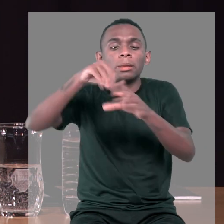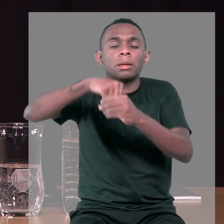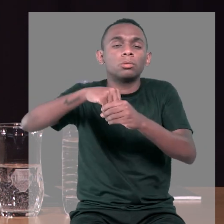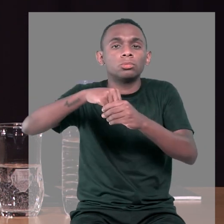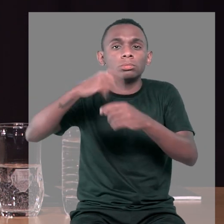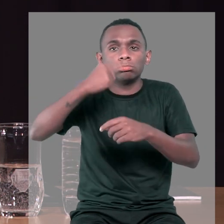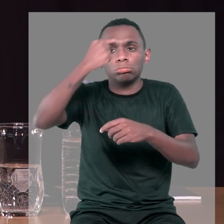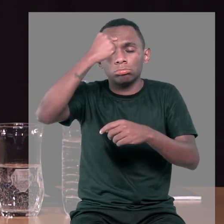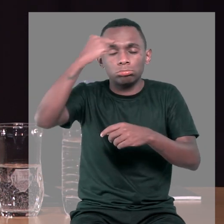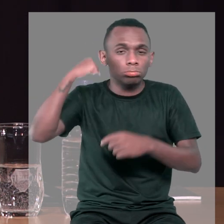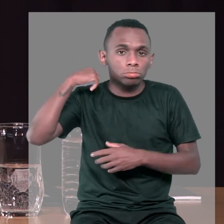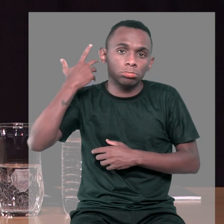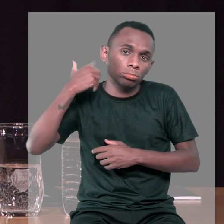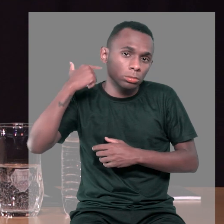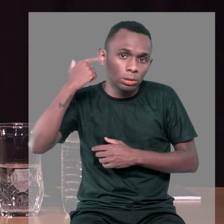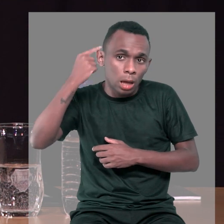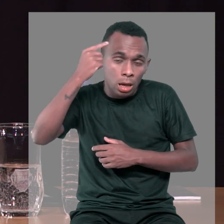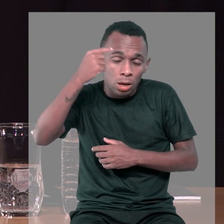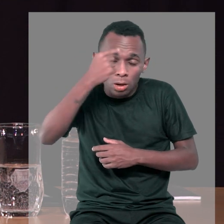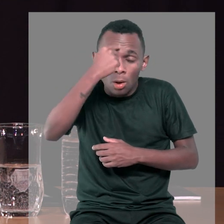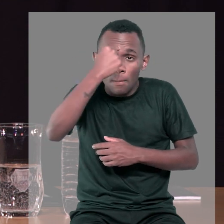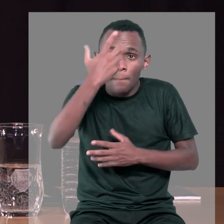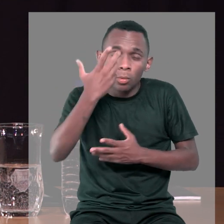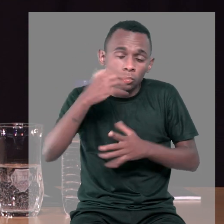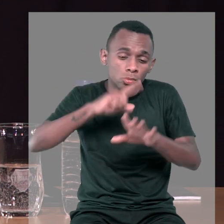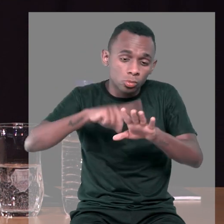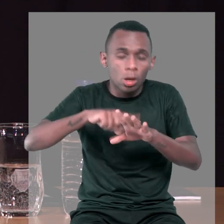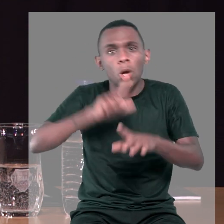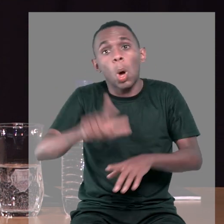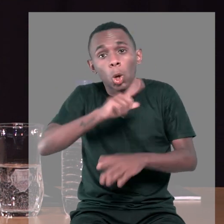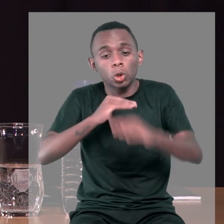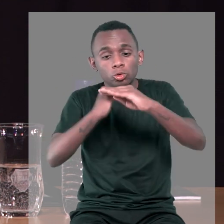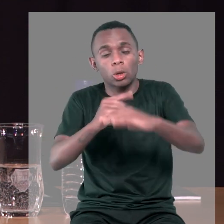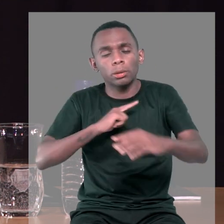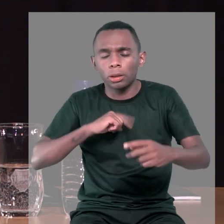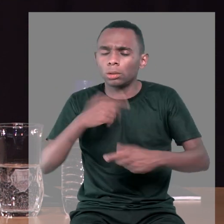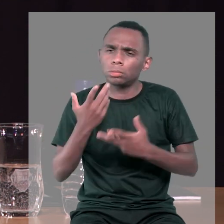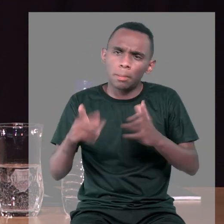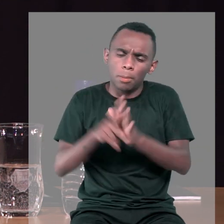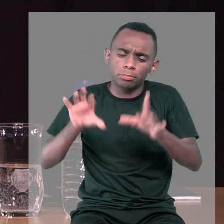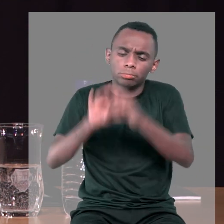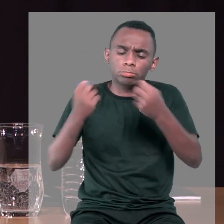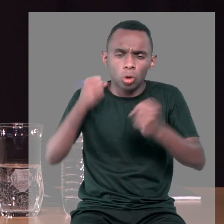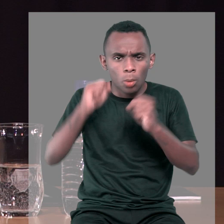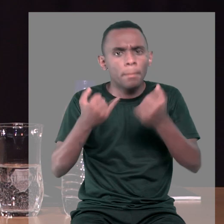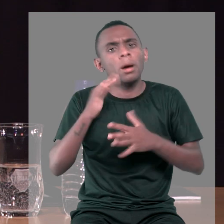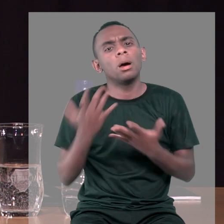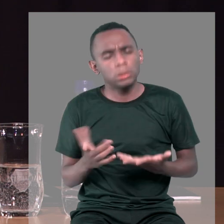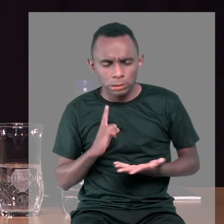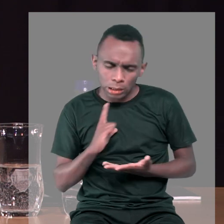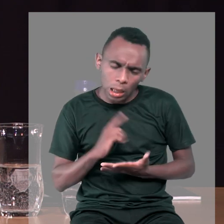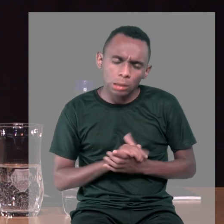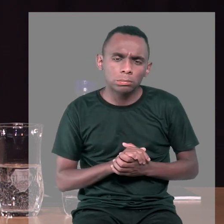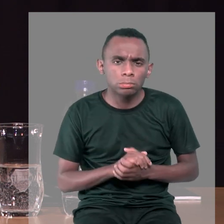encadeado de modo a evitar ou a impedir que as lacunas se transformem em